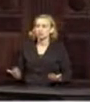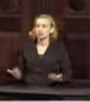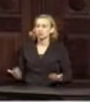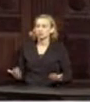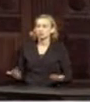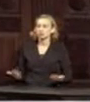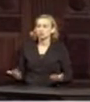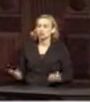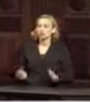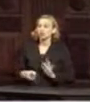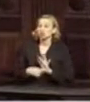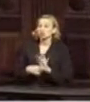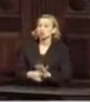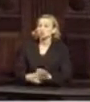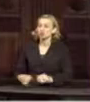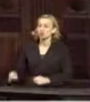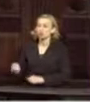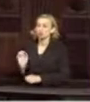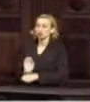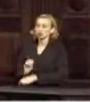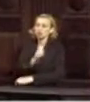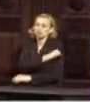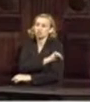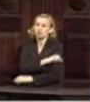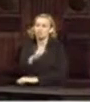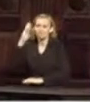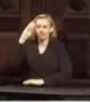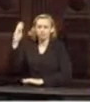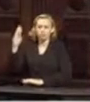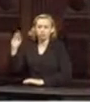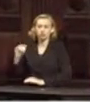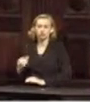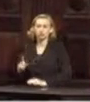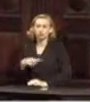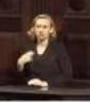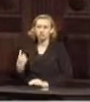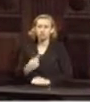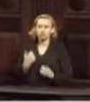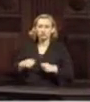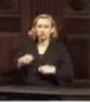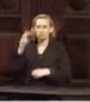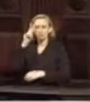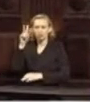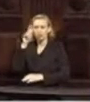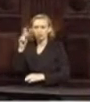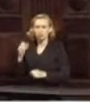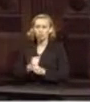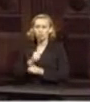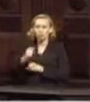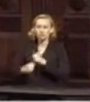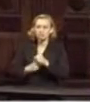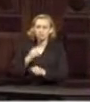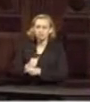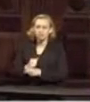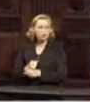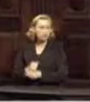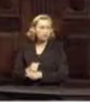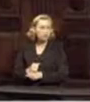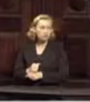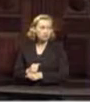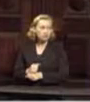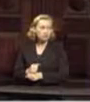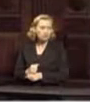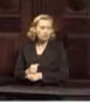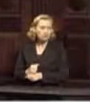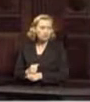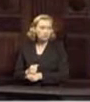do Rio de Janeiro e, principalmente, senhora Presidente, nós temos que lembrar que no ano que vem nós temos um déficit